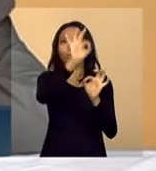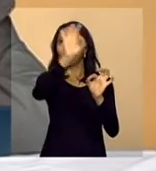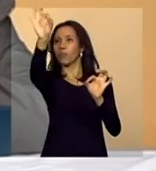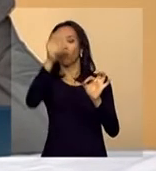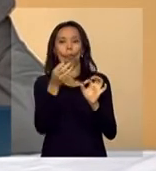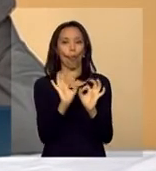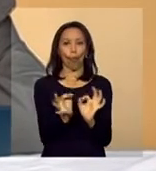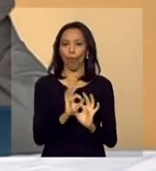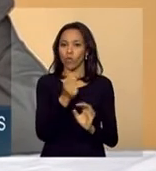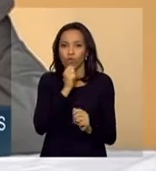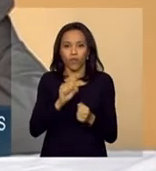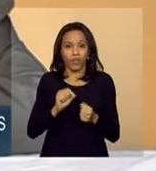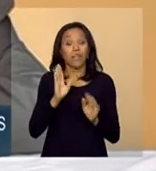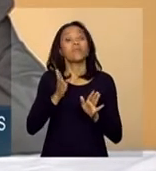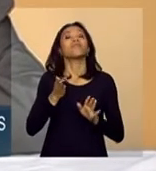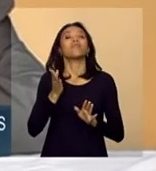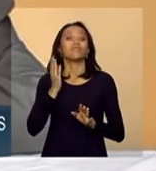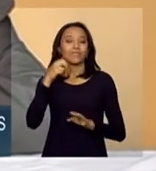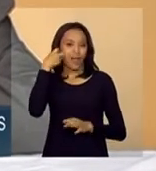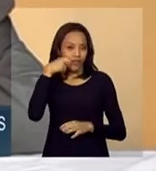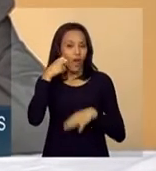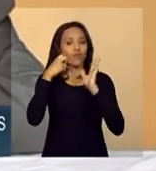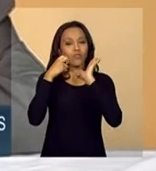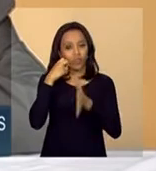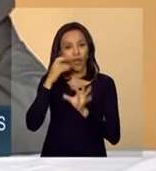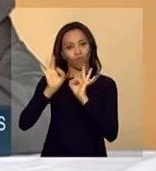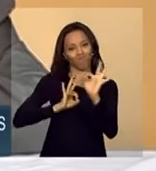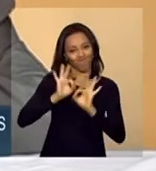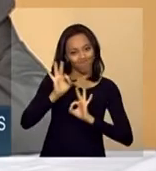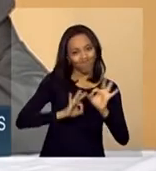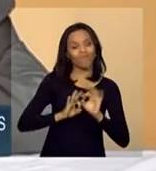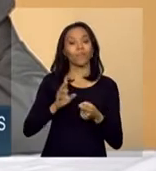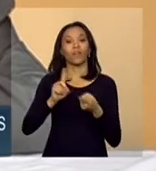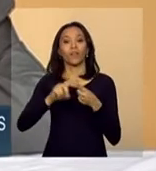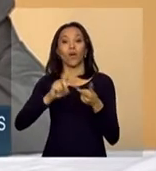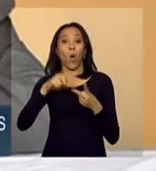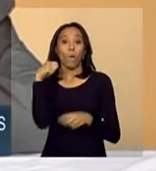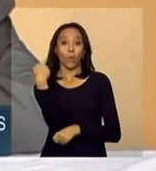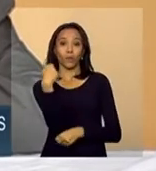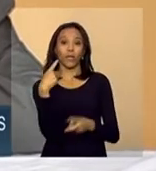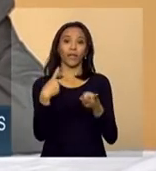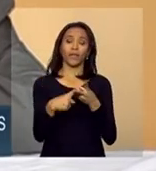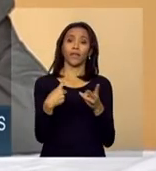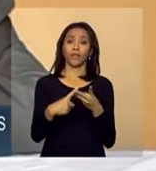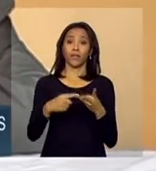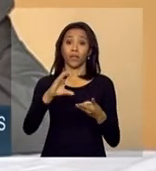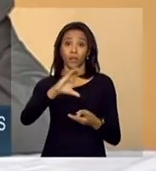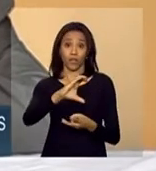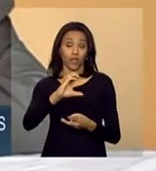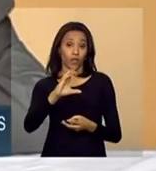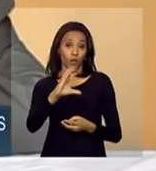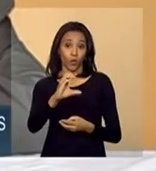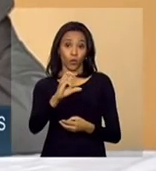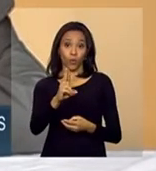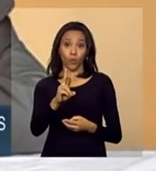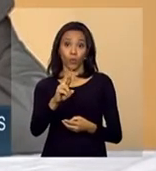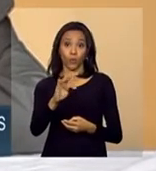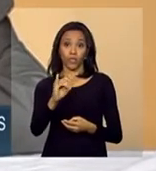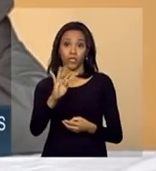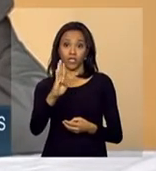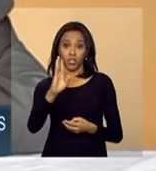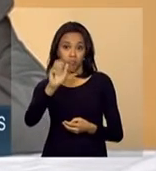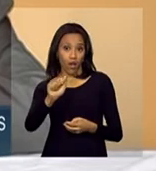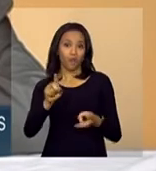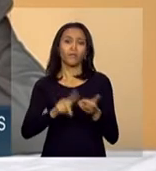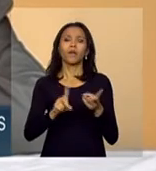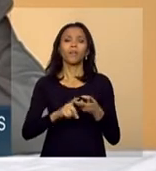ainda não está contemplado. Natal está dentro do nosso anel nordeste, Porto Alegre e Curitiba estão dentro do nosso anel sudeste, que já estão em operação,